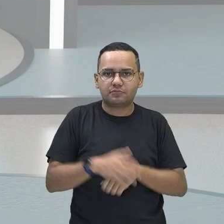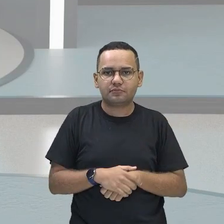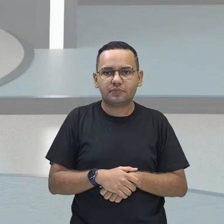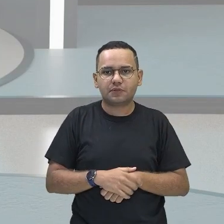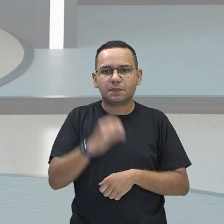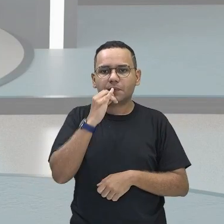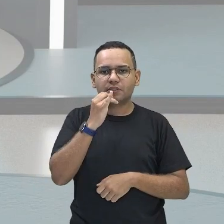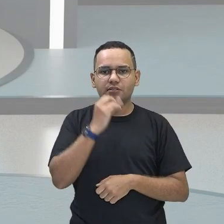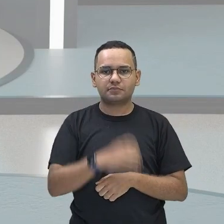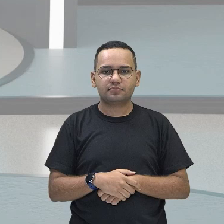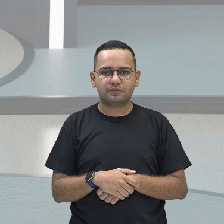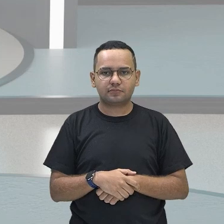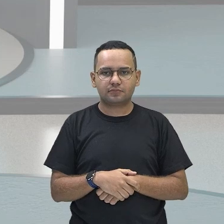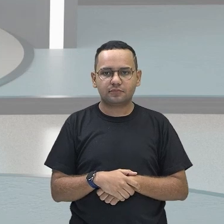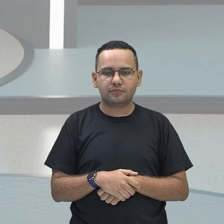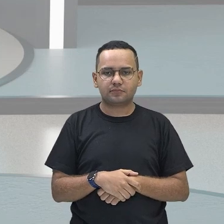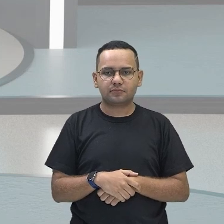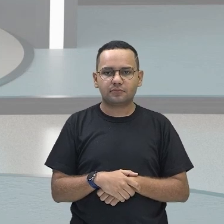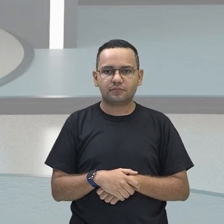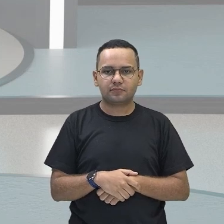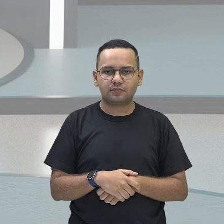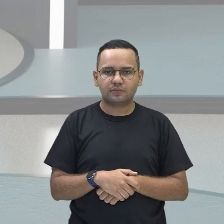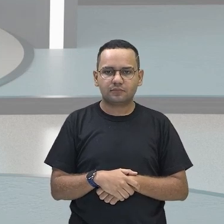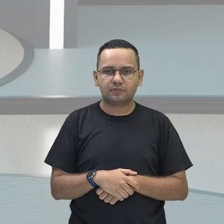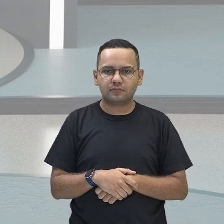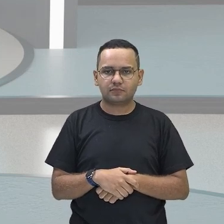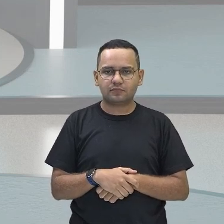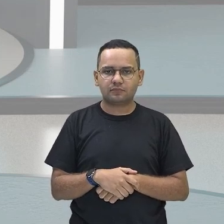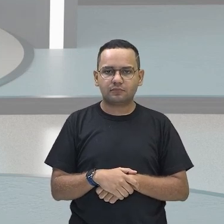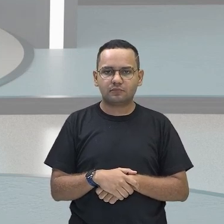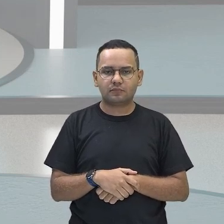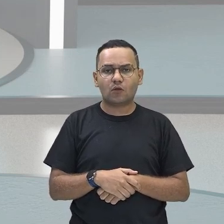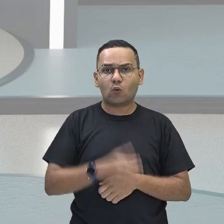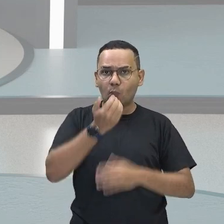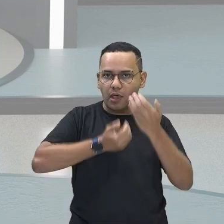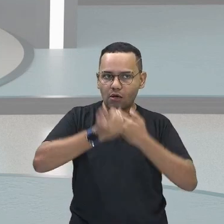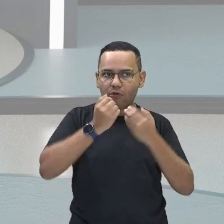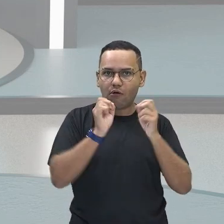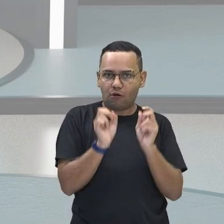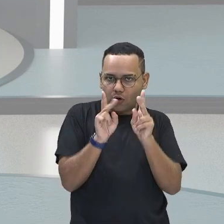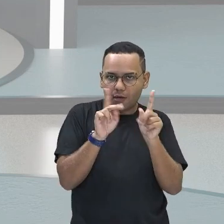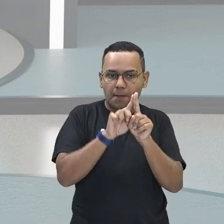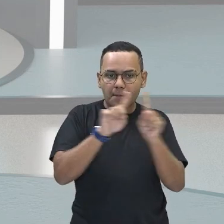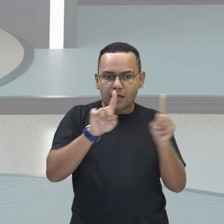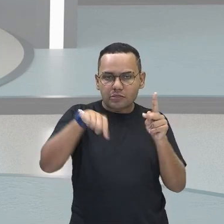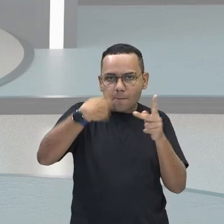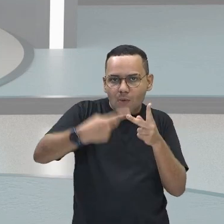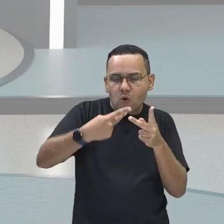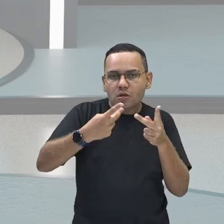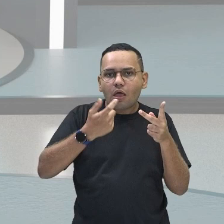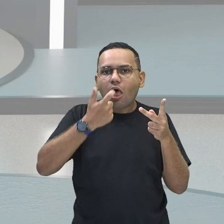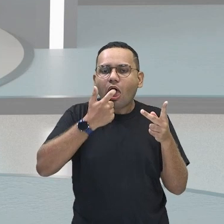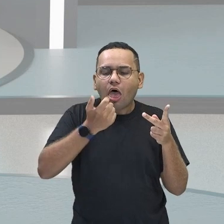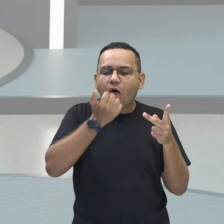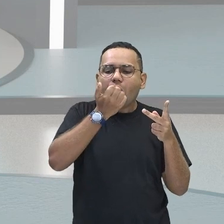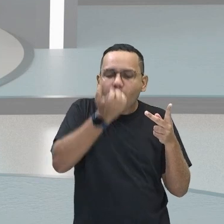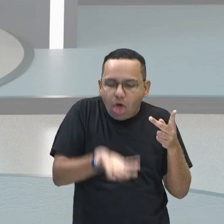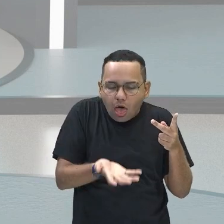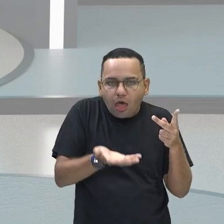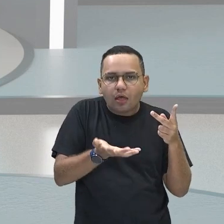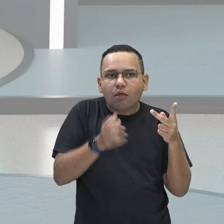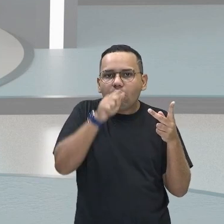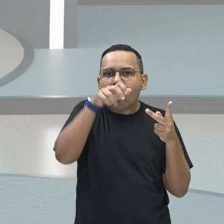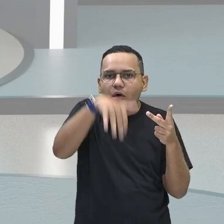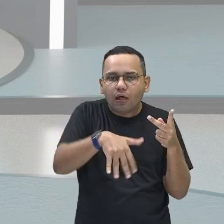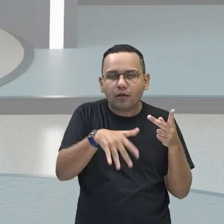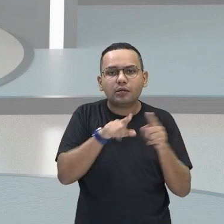a atitude compensatória de eh eh vomitar tudo que ele comeu já ficou sem nutriente né ou perdeu bastante